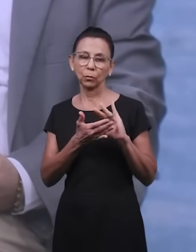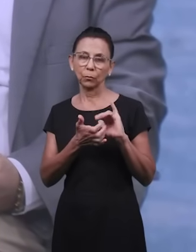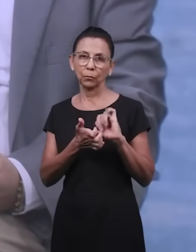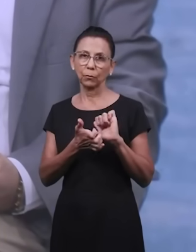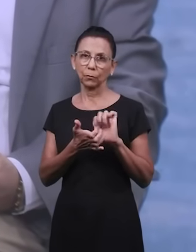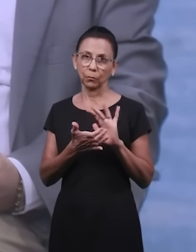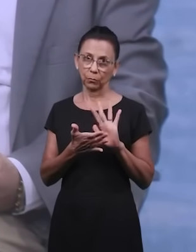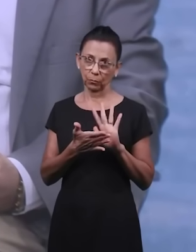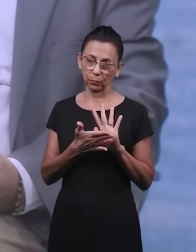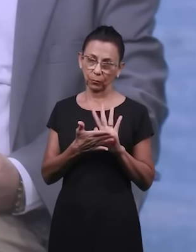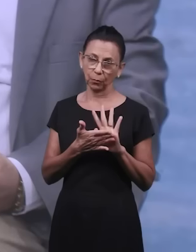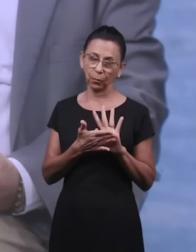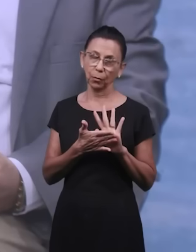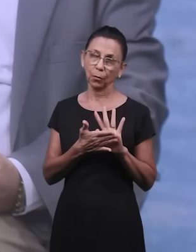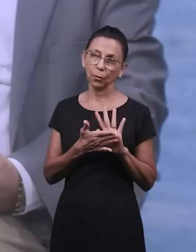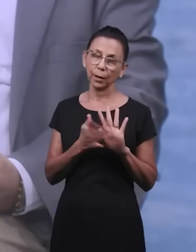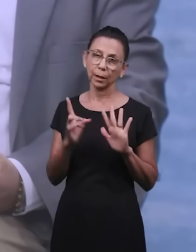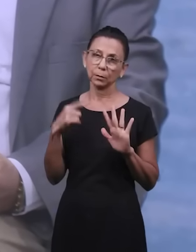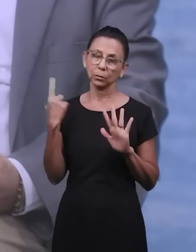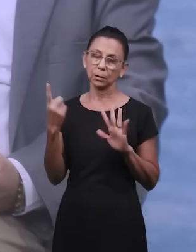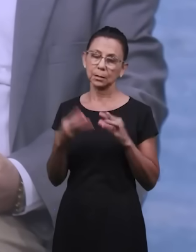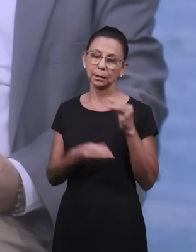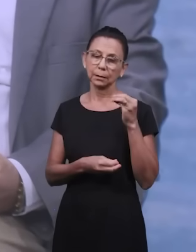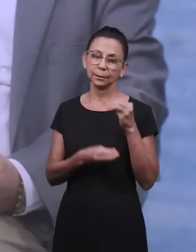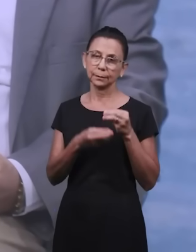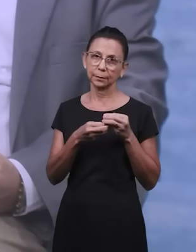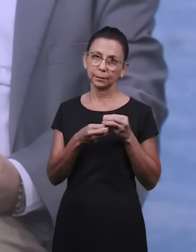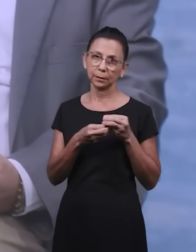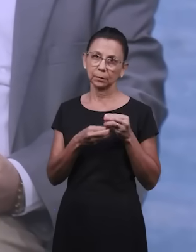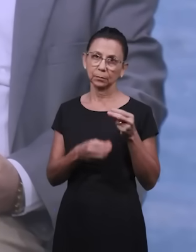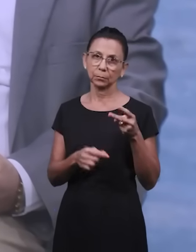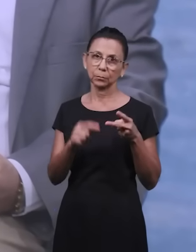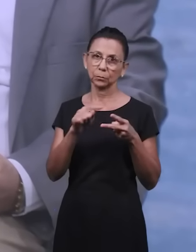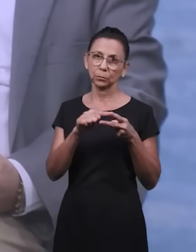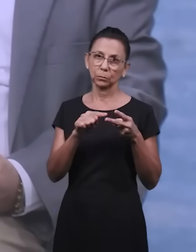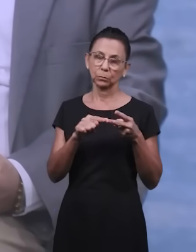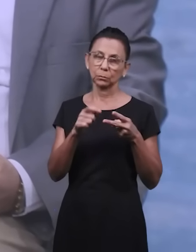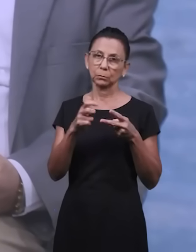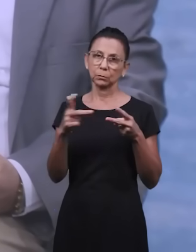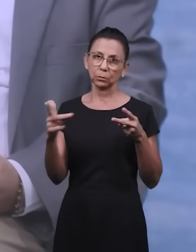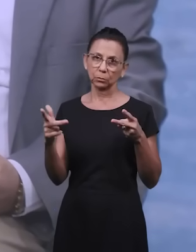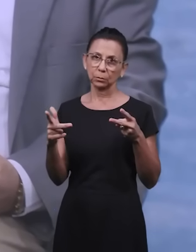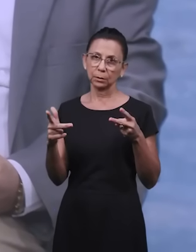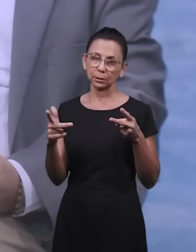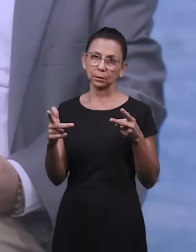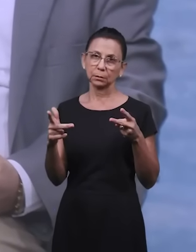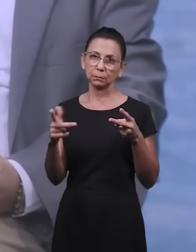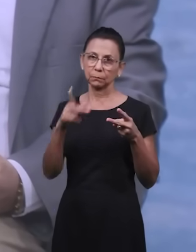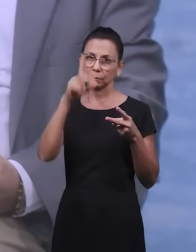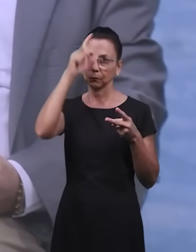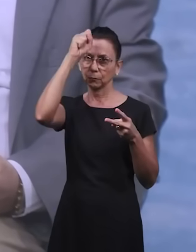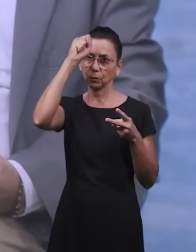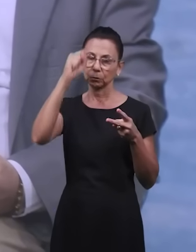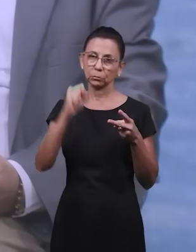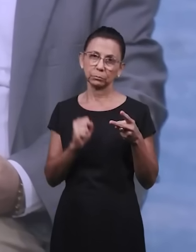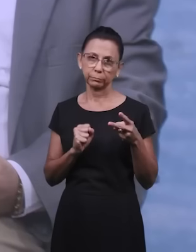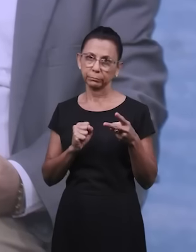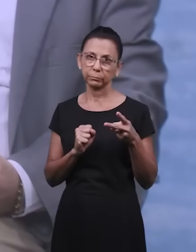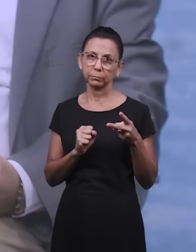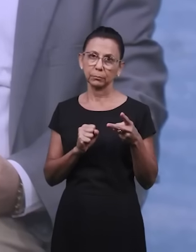queria te ouvir acerca disso, a gente agrega dois aspectos